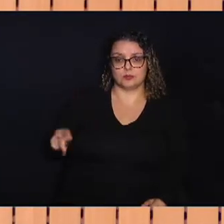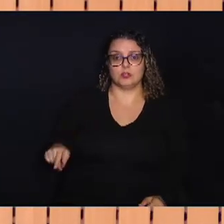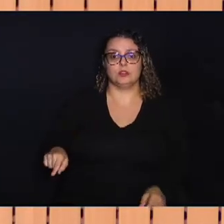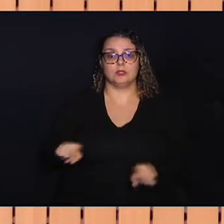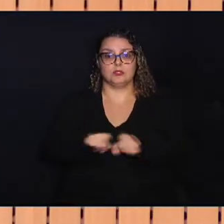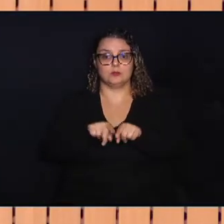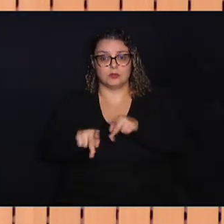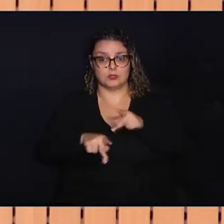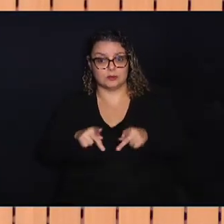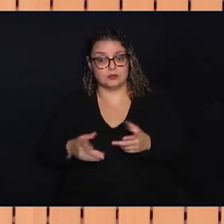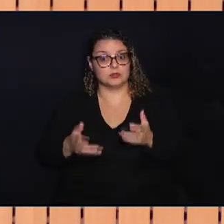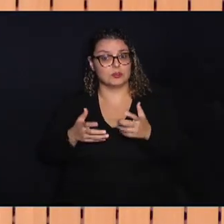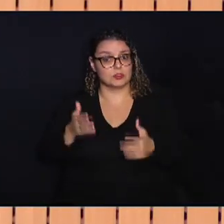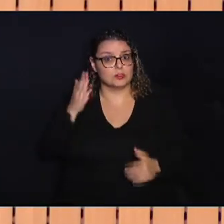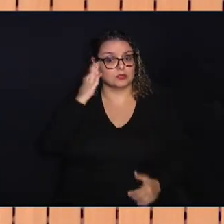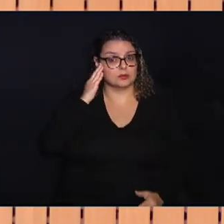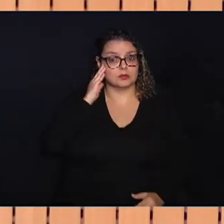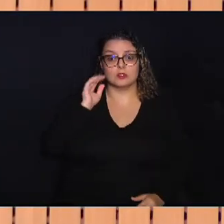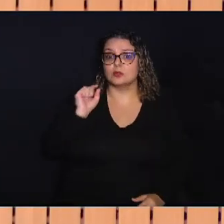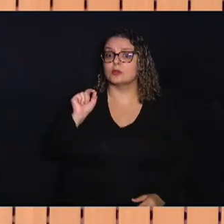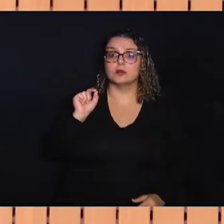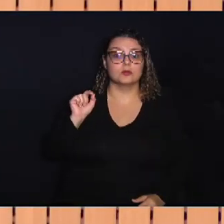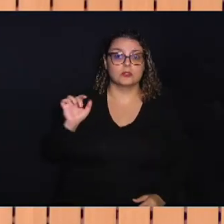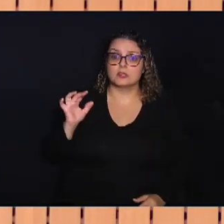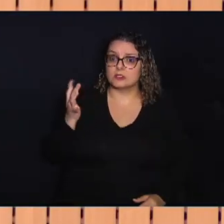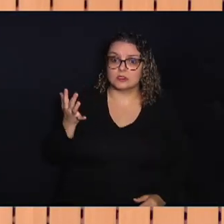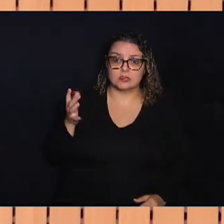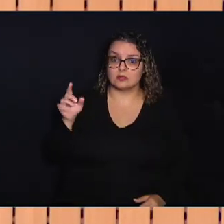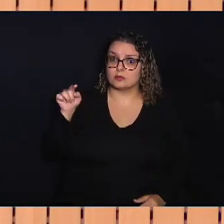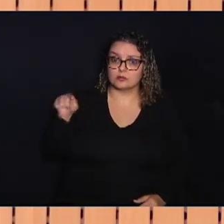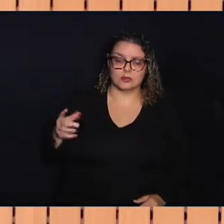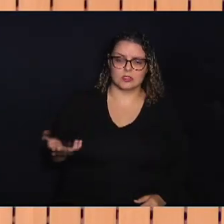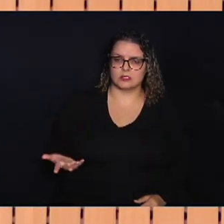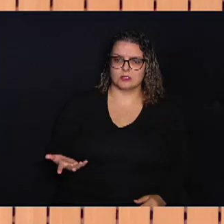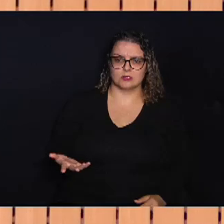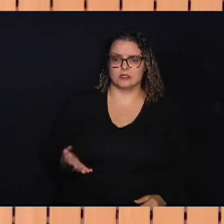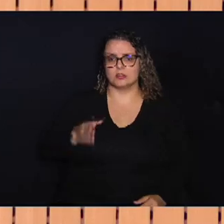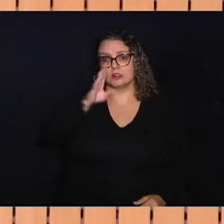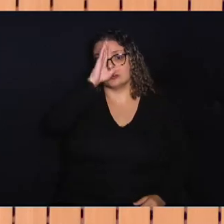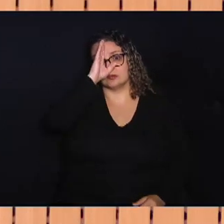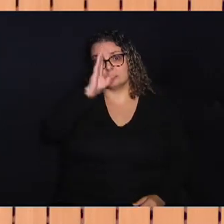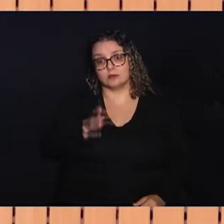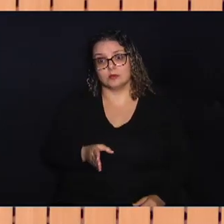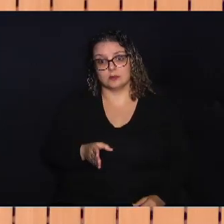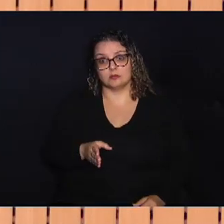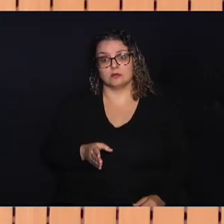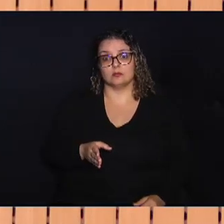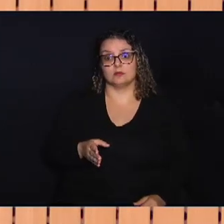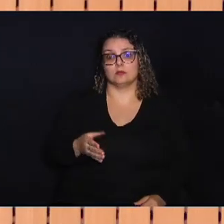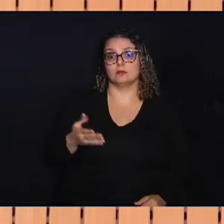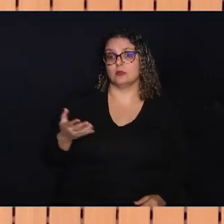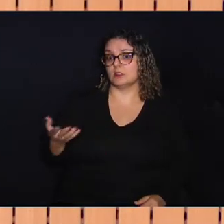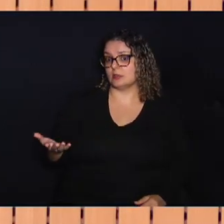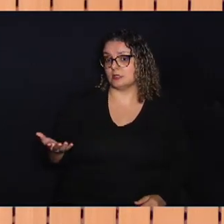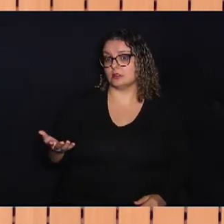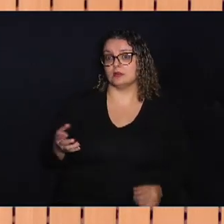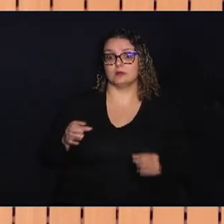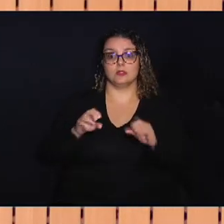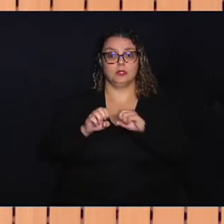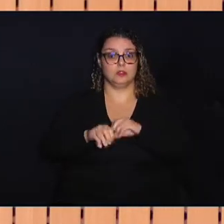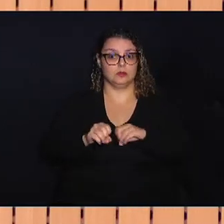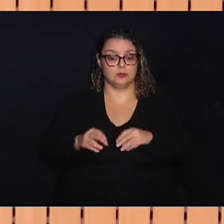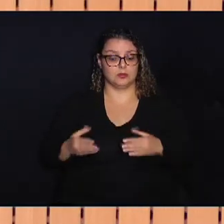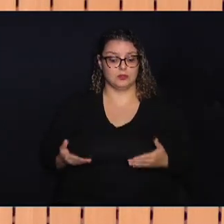que quer saber o que está acontecendo ali e, principalmente, se a educação que está